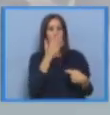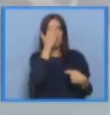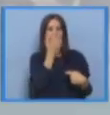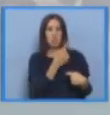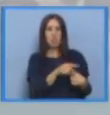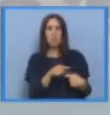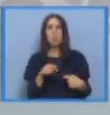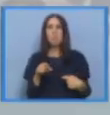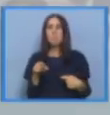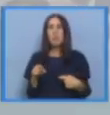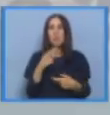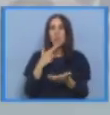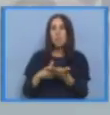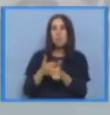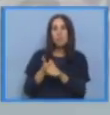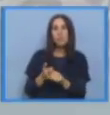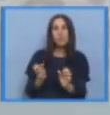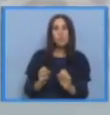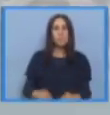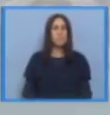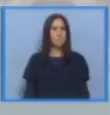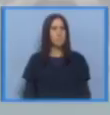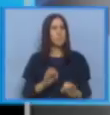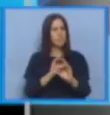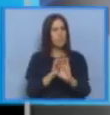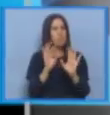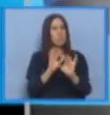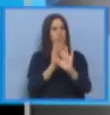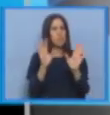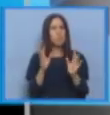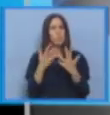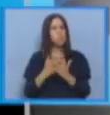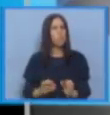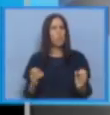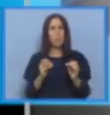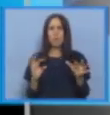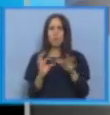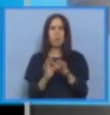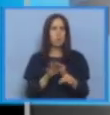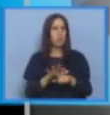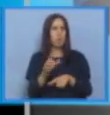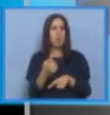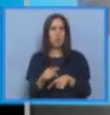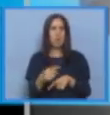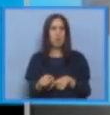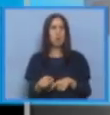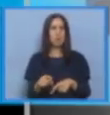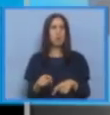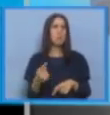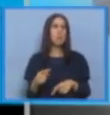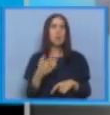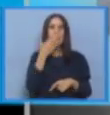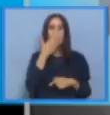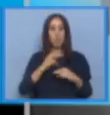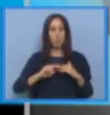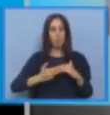não atendendo a estas realidades. Claro. Não é? Sem dúvida, acaba por estar tudo ligado e uma coisa leva à outra. Há aqui há um efeito